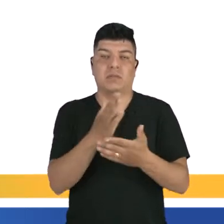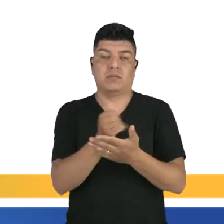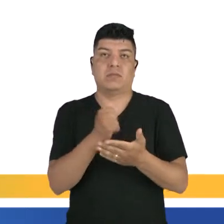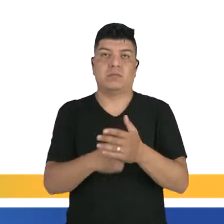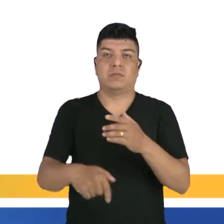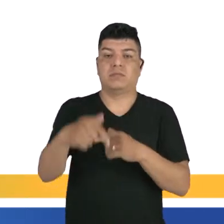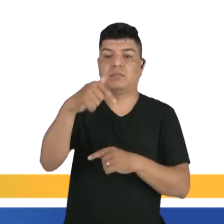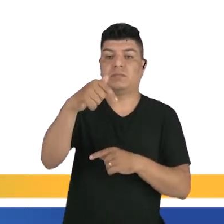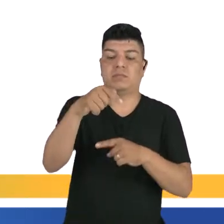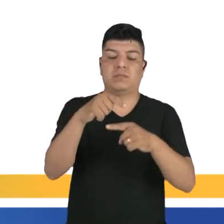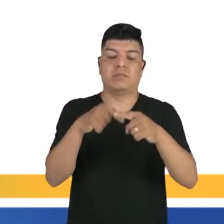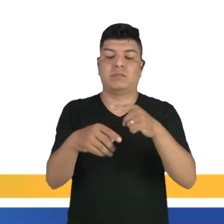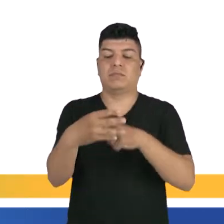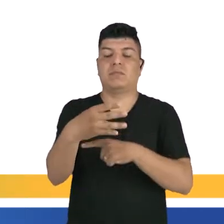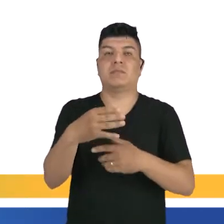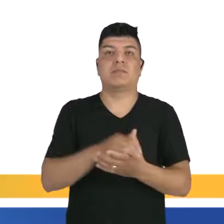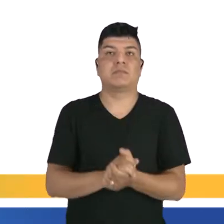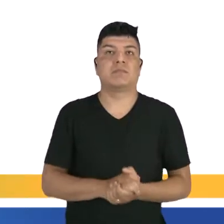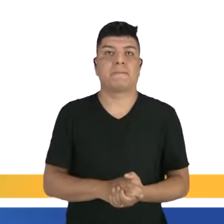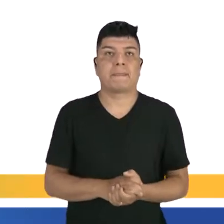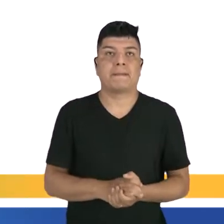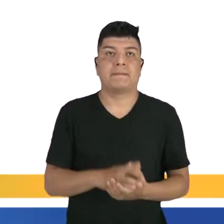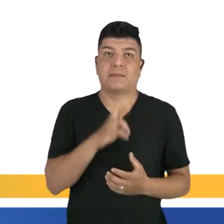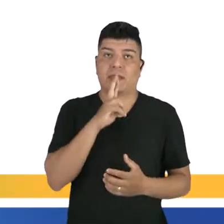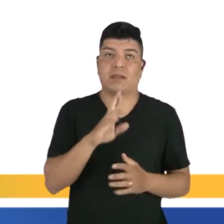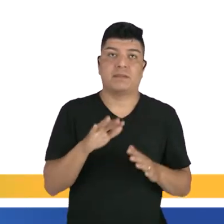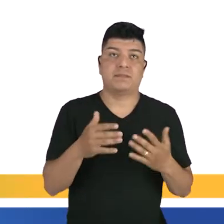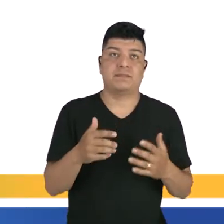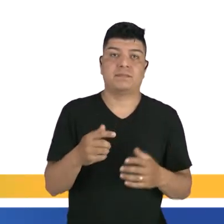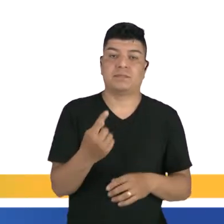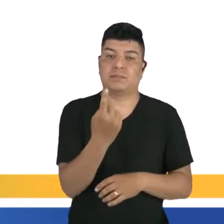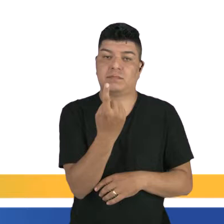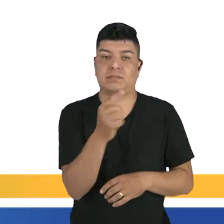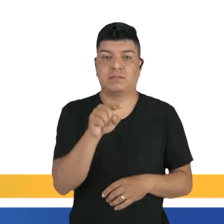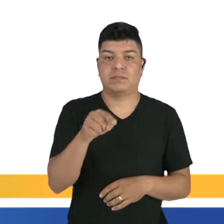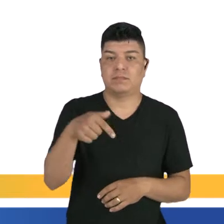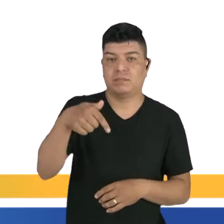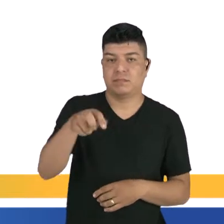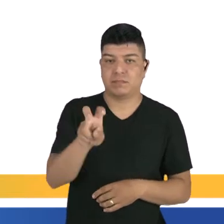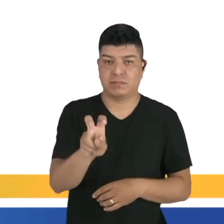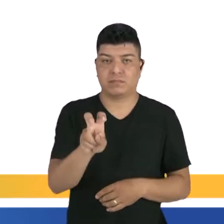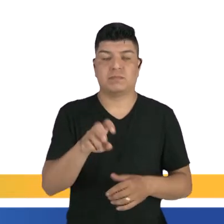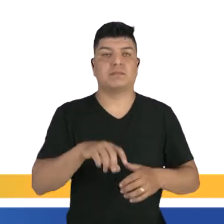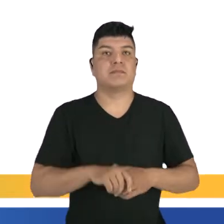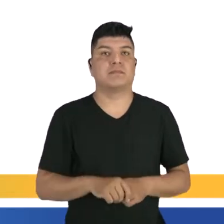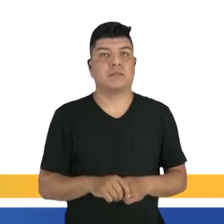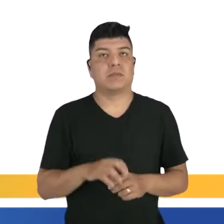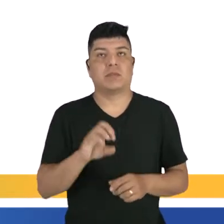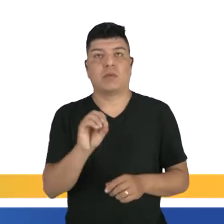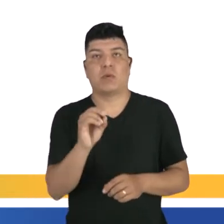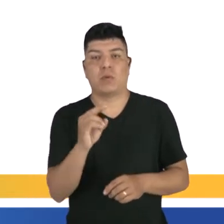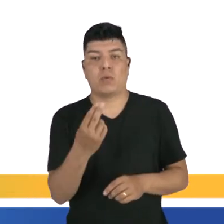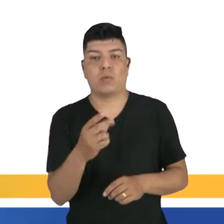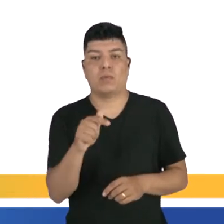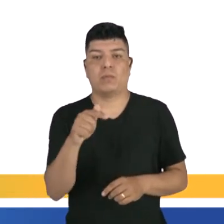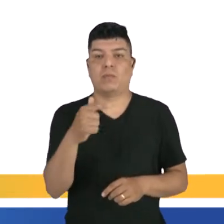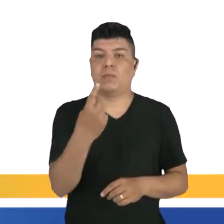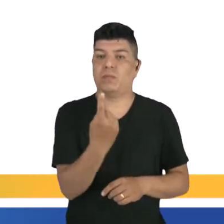de 7 dividido por 4, que resulta no número decimal 1,75 ou